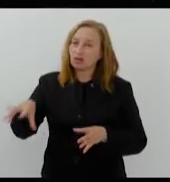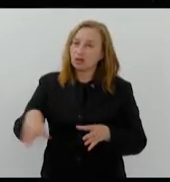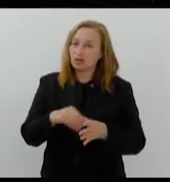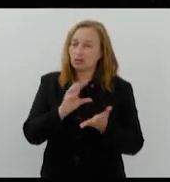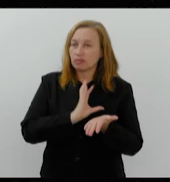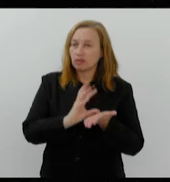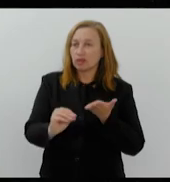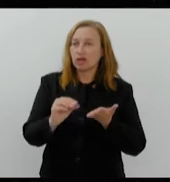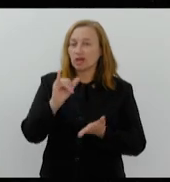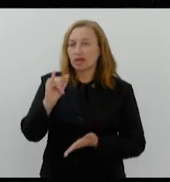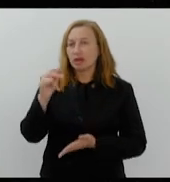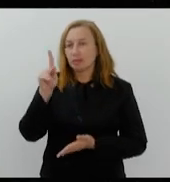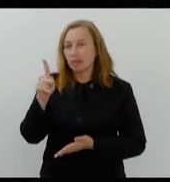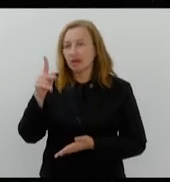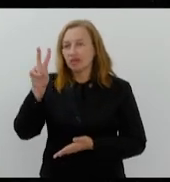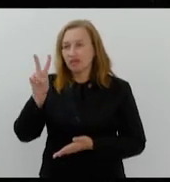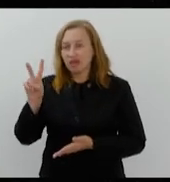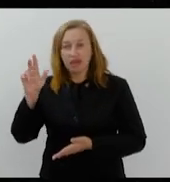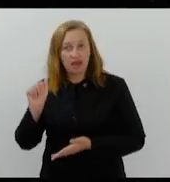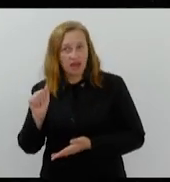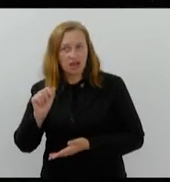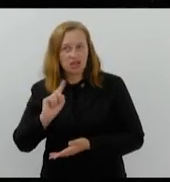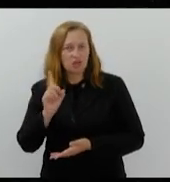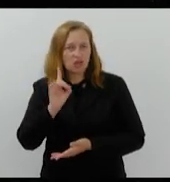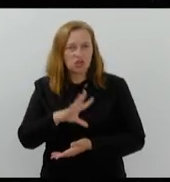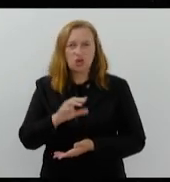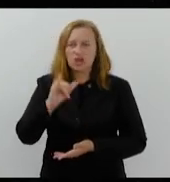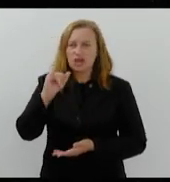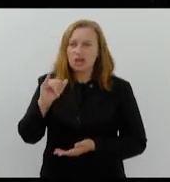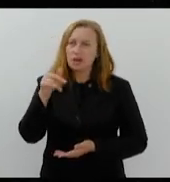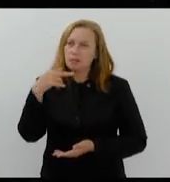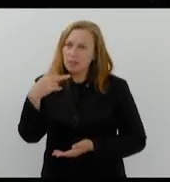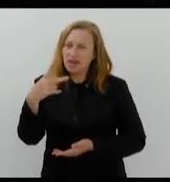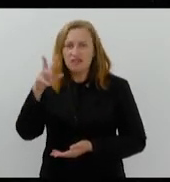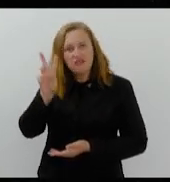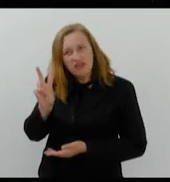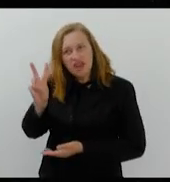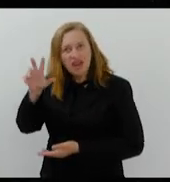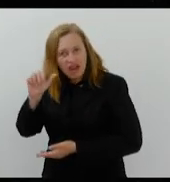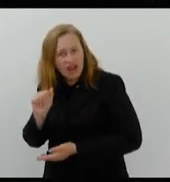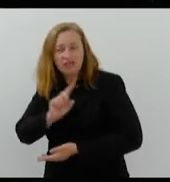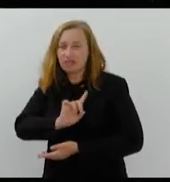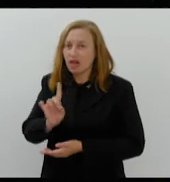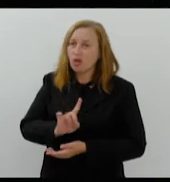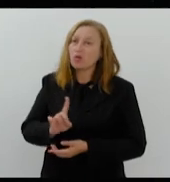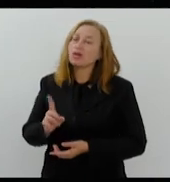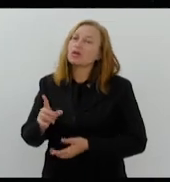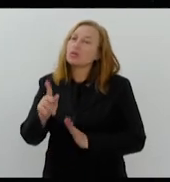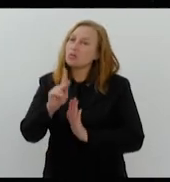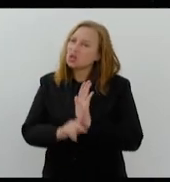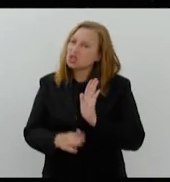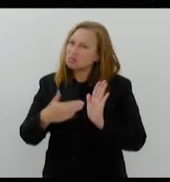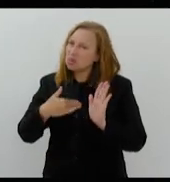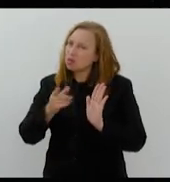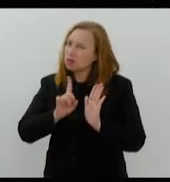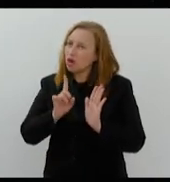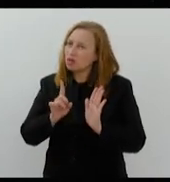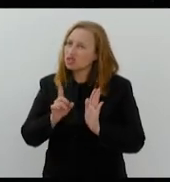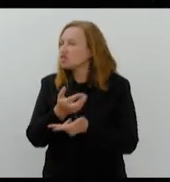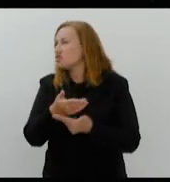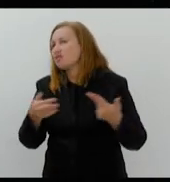IPVA. Mas não é só o IPVA. Tem um projeto que não é meu só, não, é de